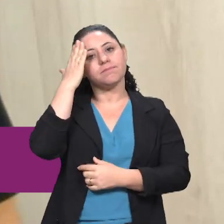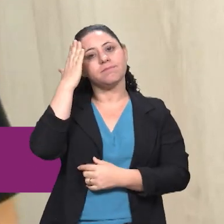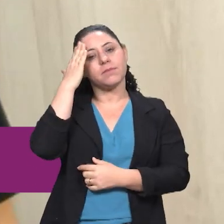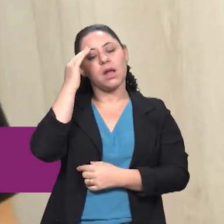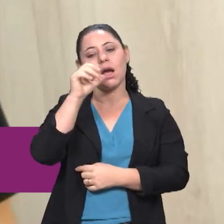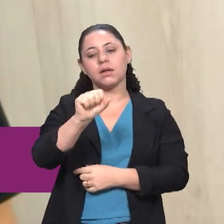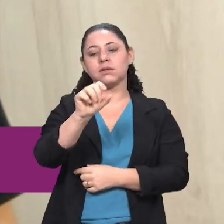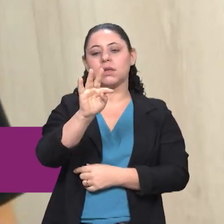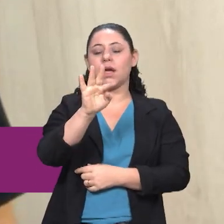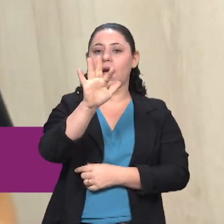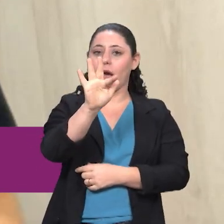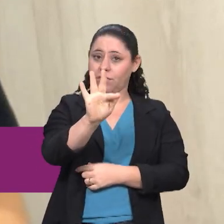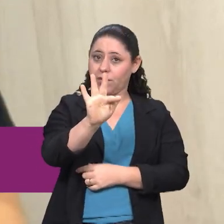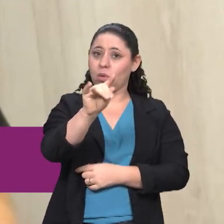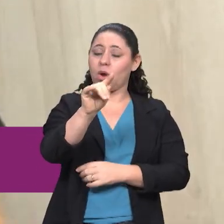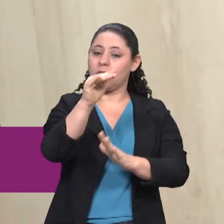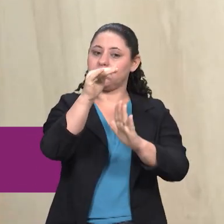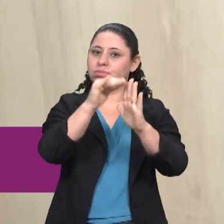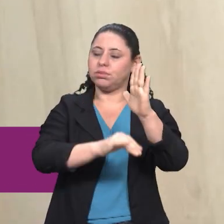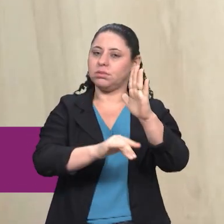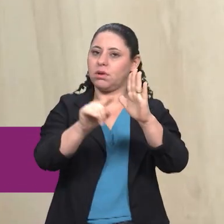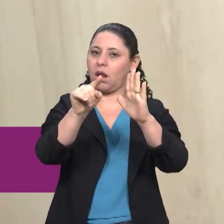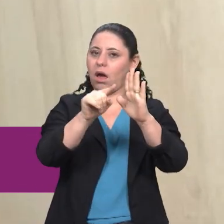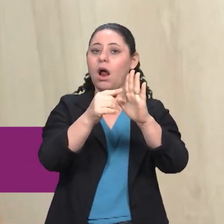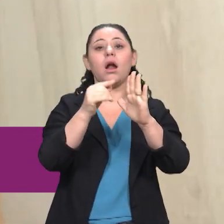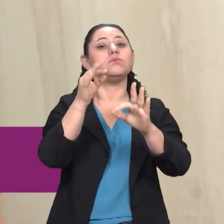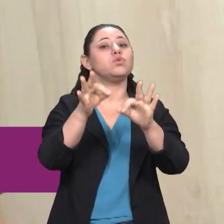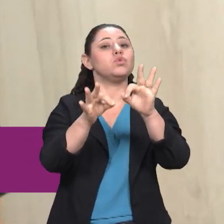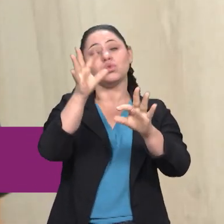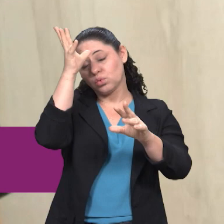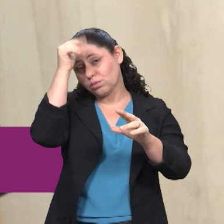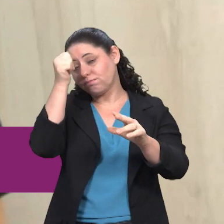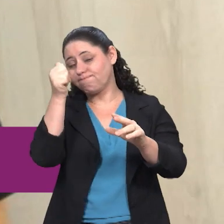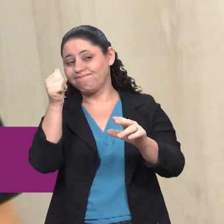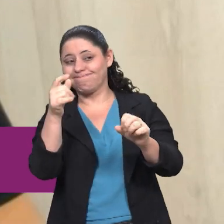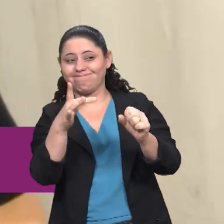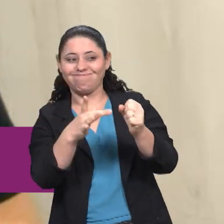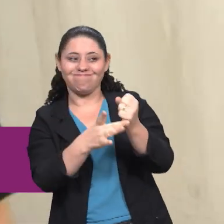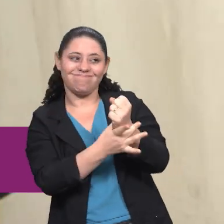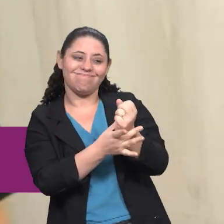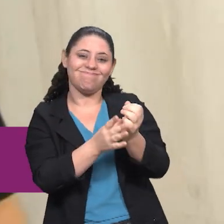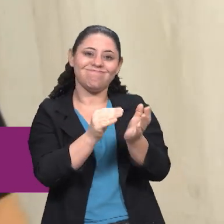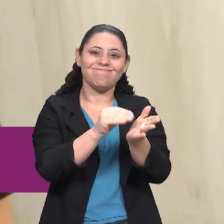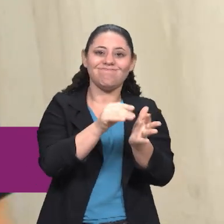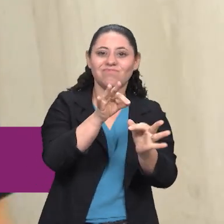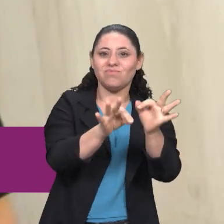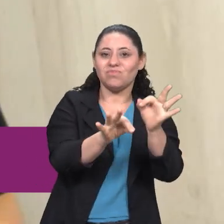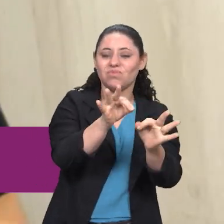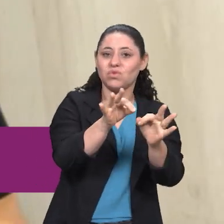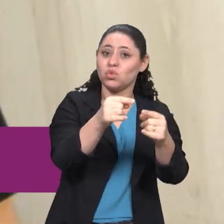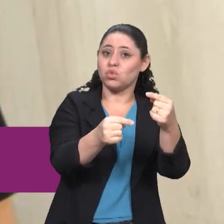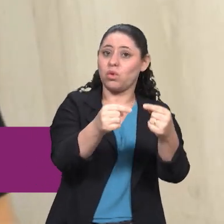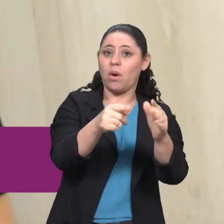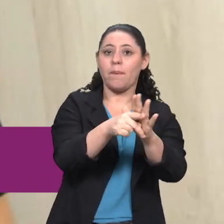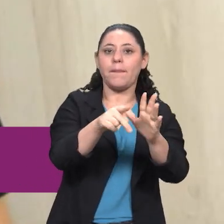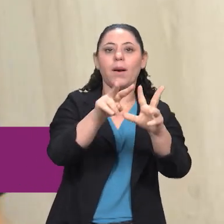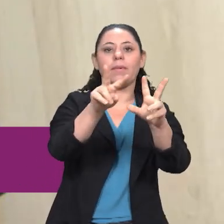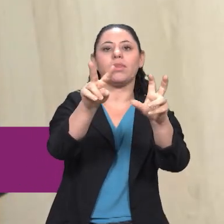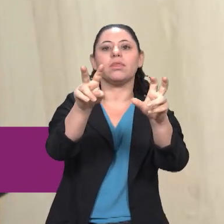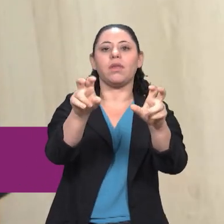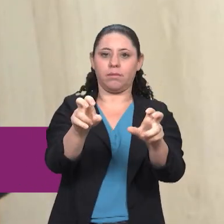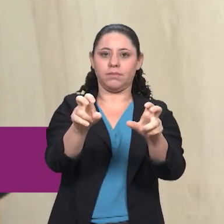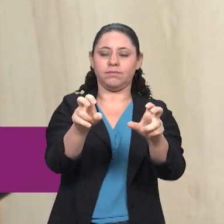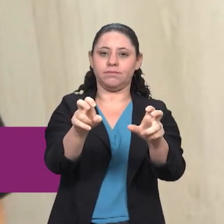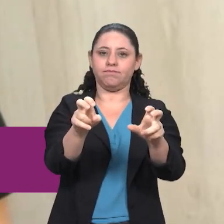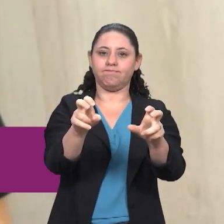que o Supremo Tribunal Federal derrubou essa decisão, causando uma certa insegurança jurídica nas discussões a